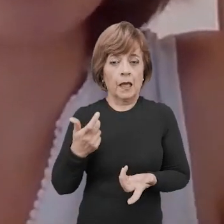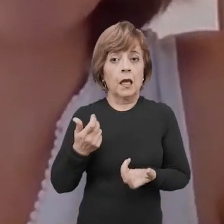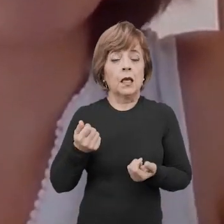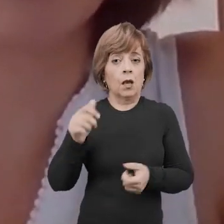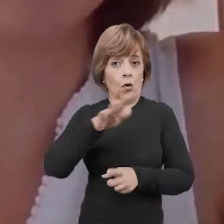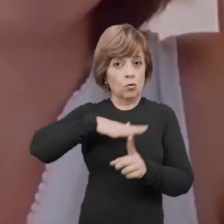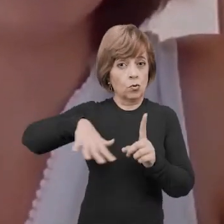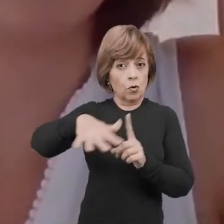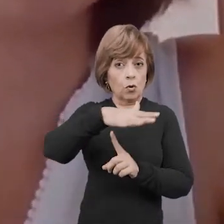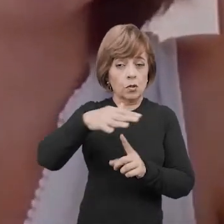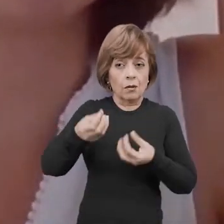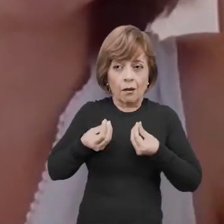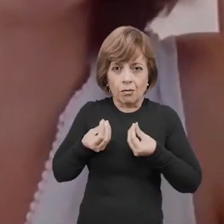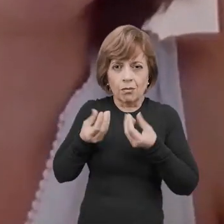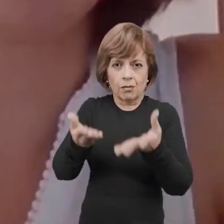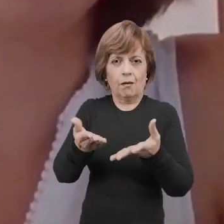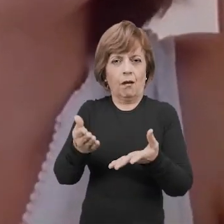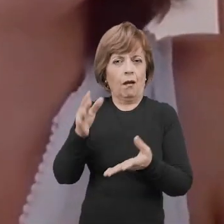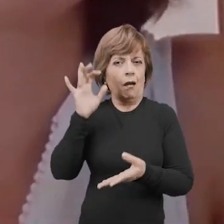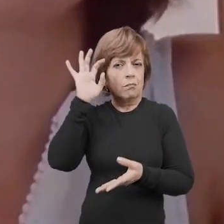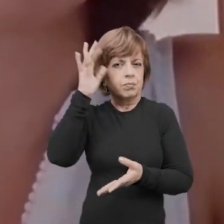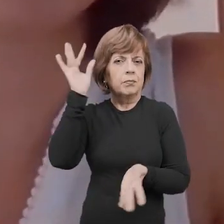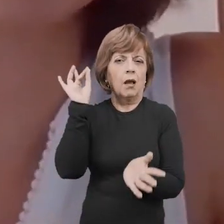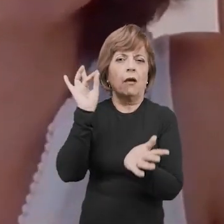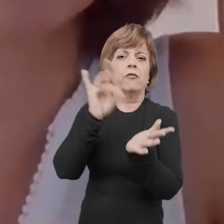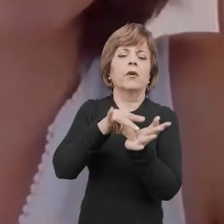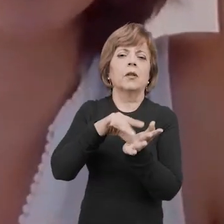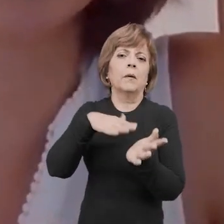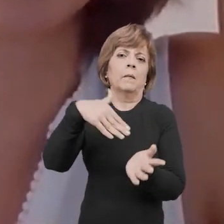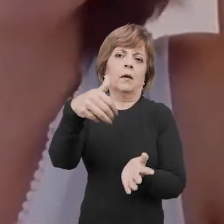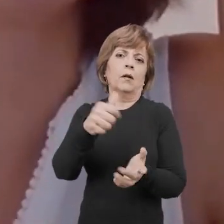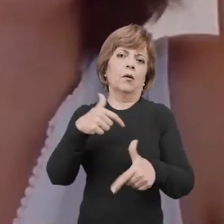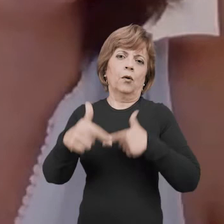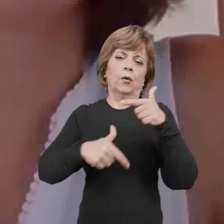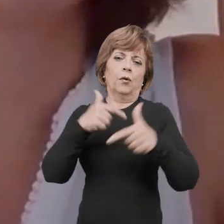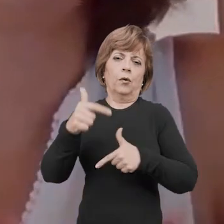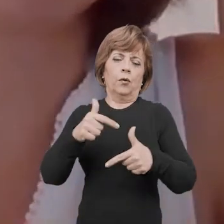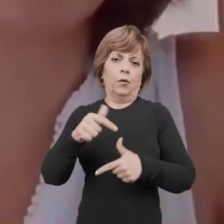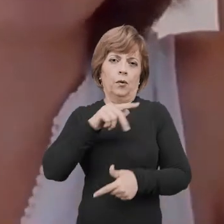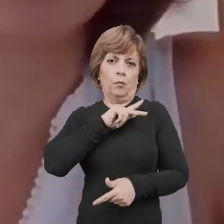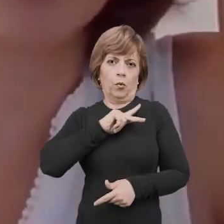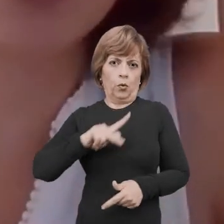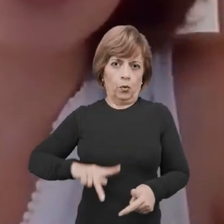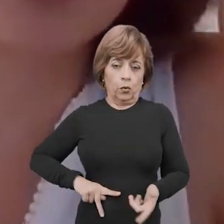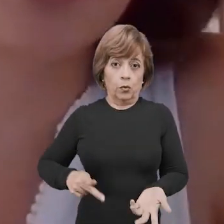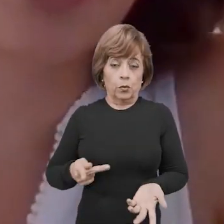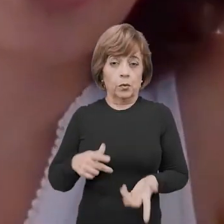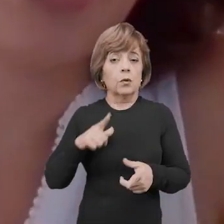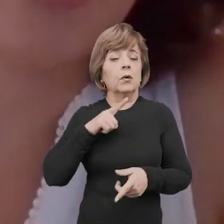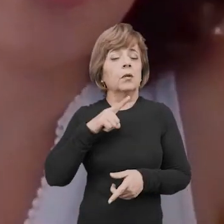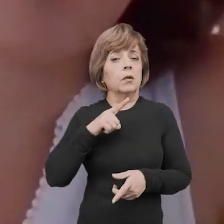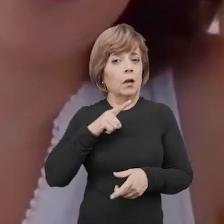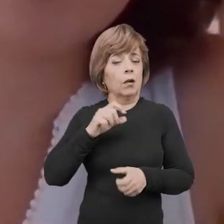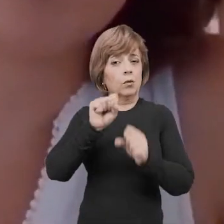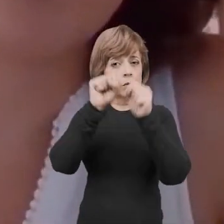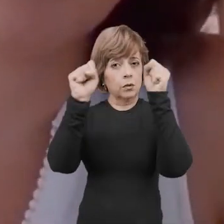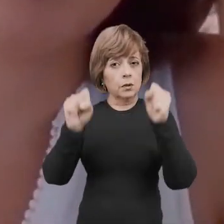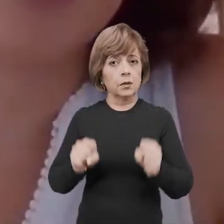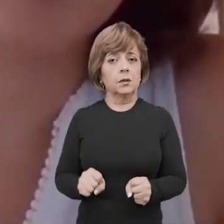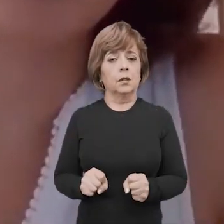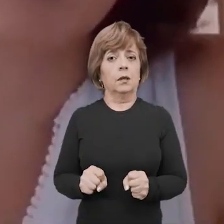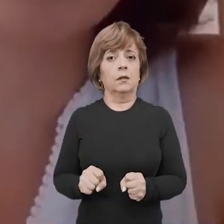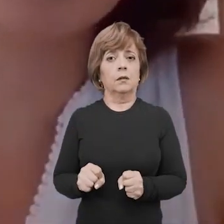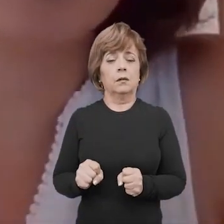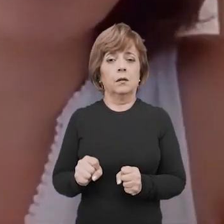reais para a população fluminense, né? Que ajuda a contribuir para uma melhor prestação de serviços públicos e para um sistema de justiça